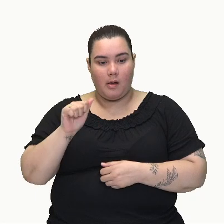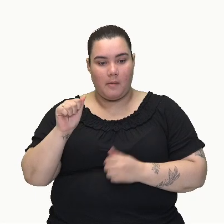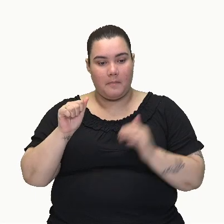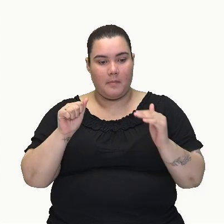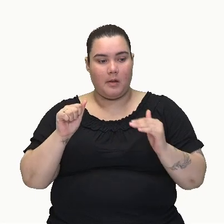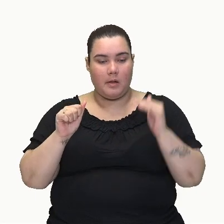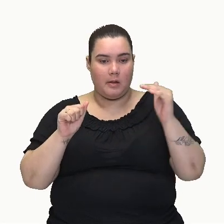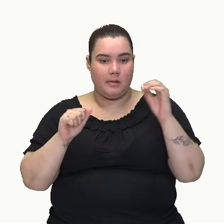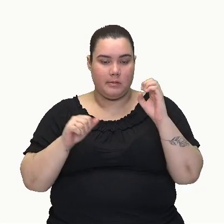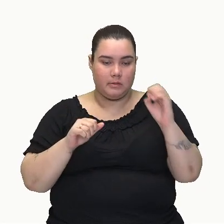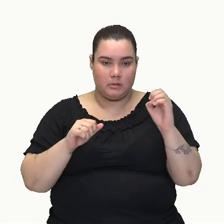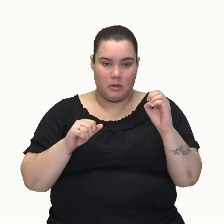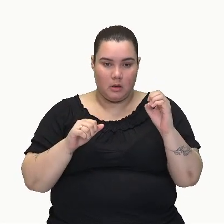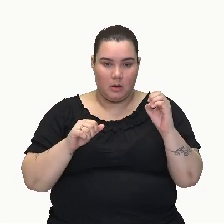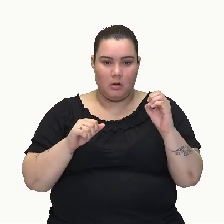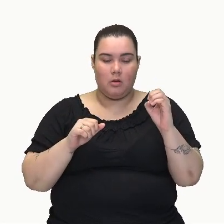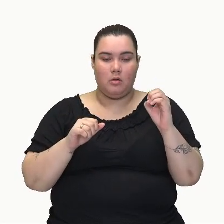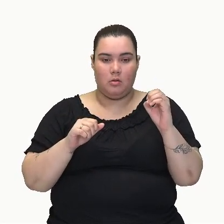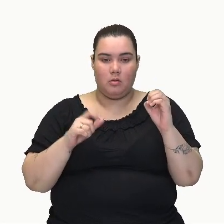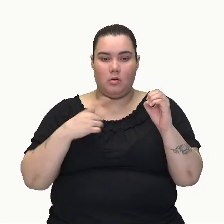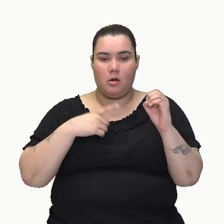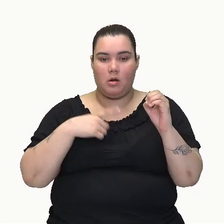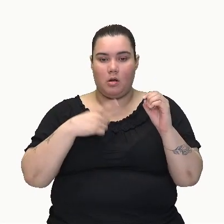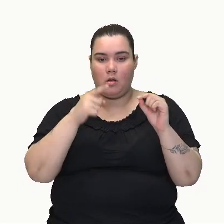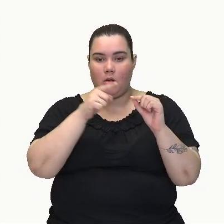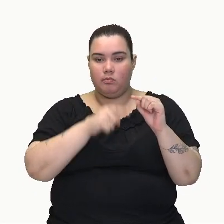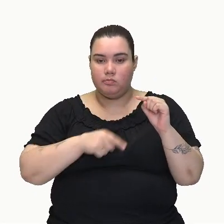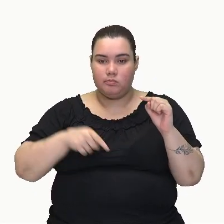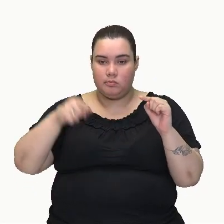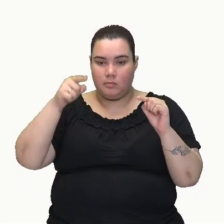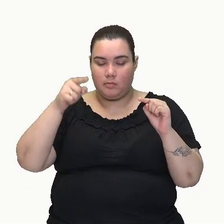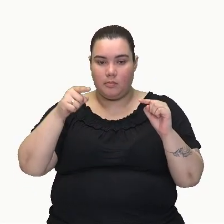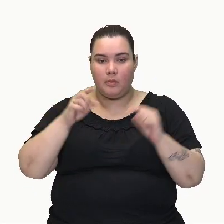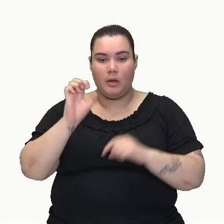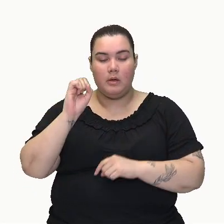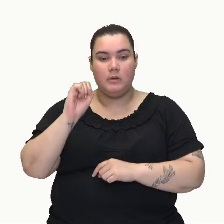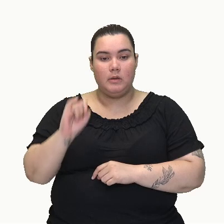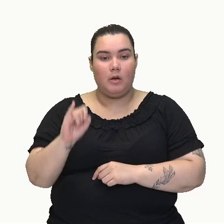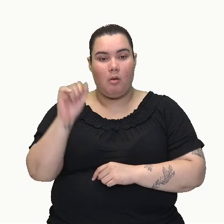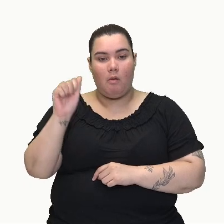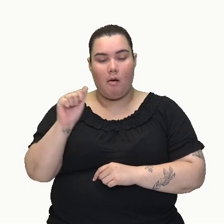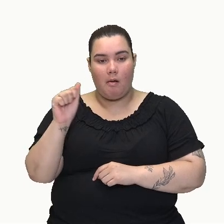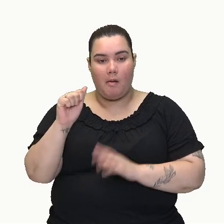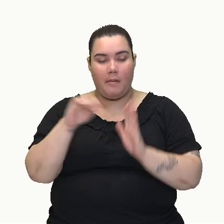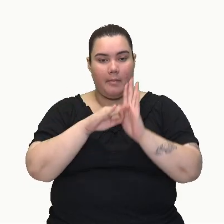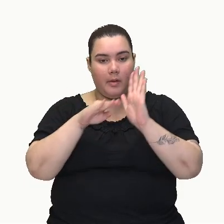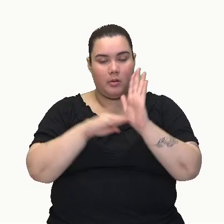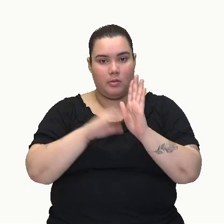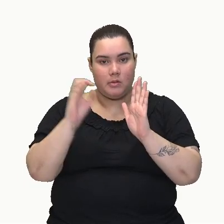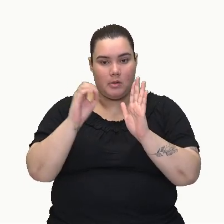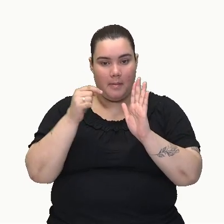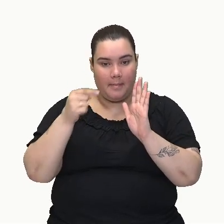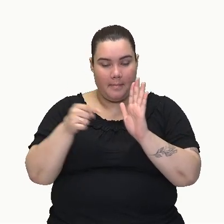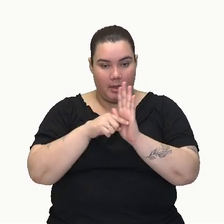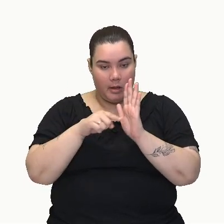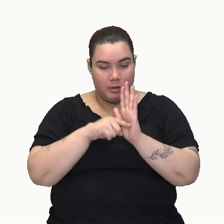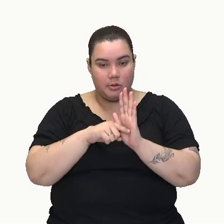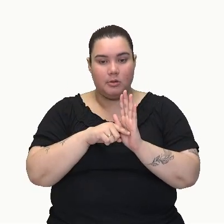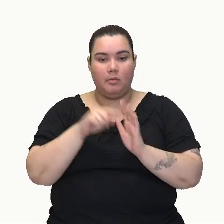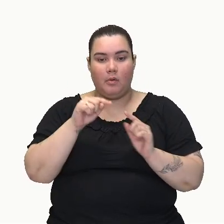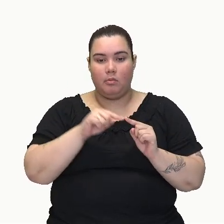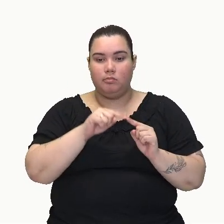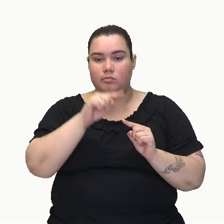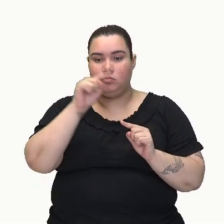concavidade é voltada para cima. Se o valor de A for menor do que 0, for negativo, né, a concavidade da parábola será voltada para